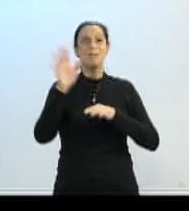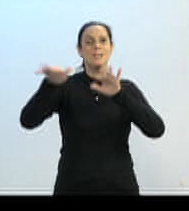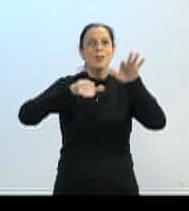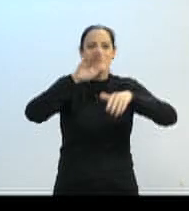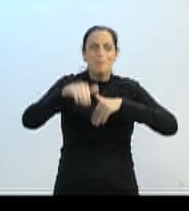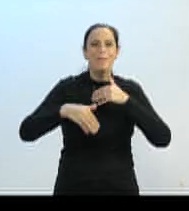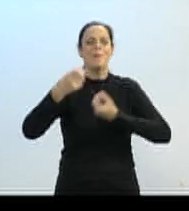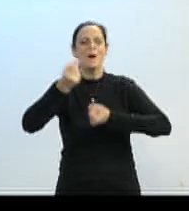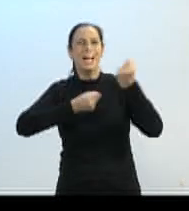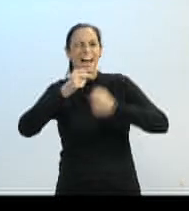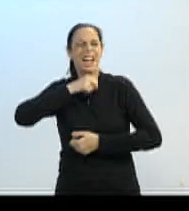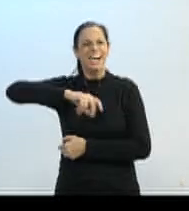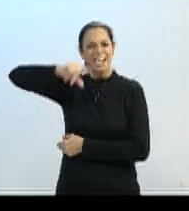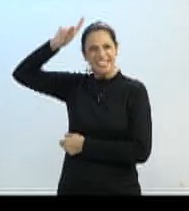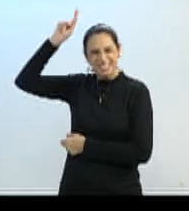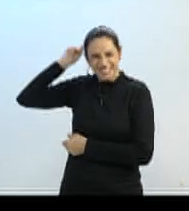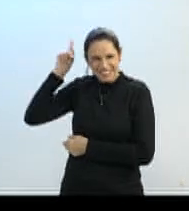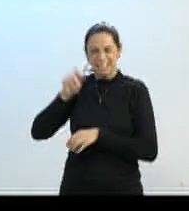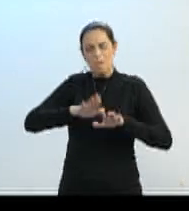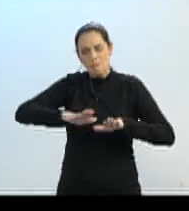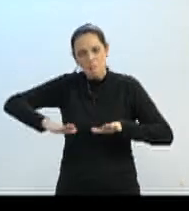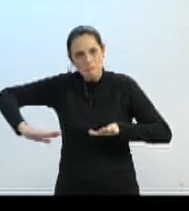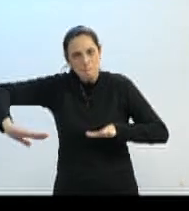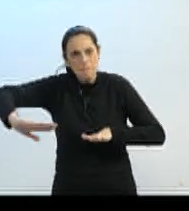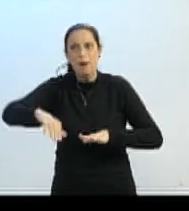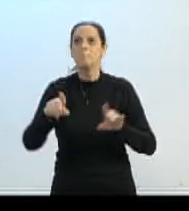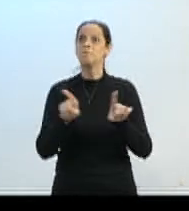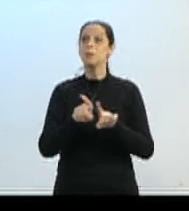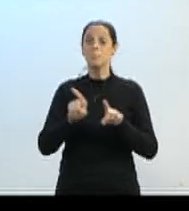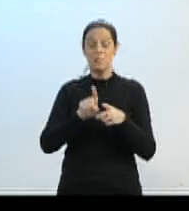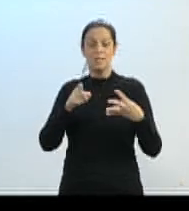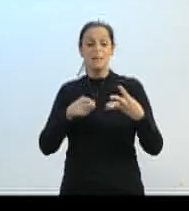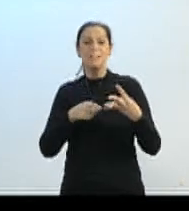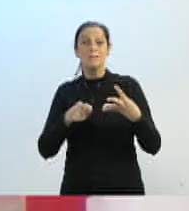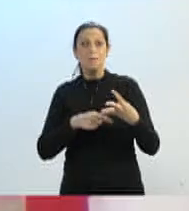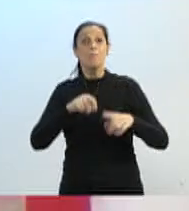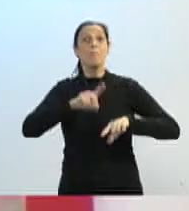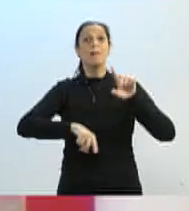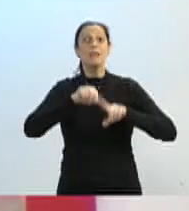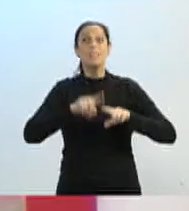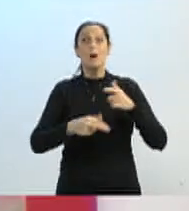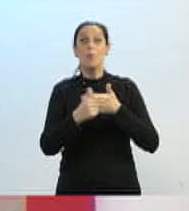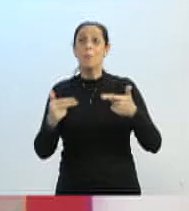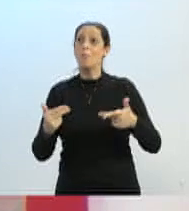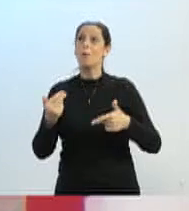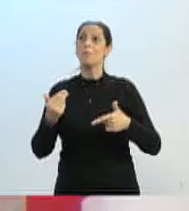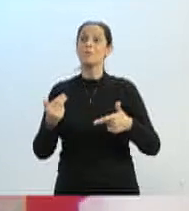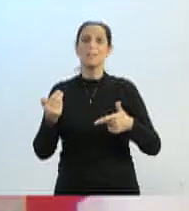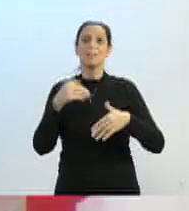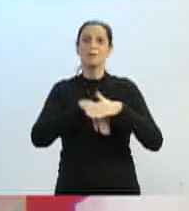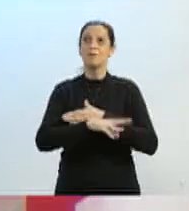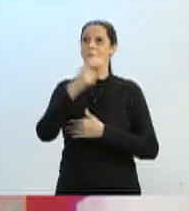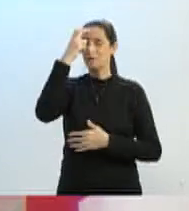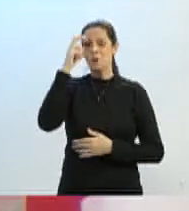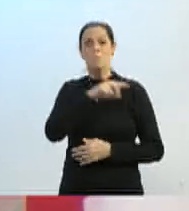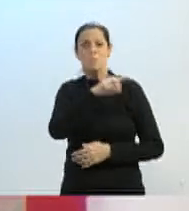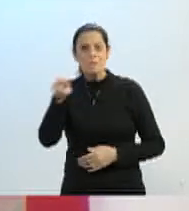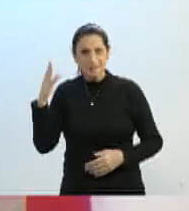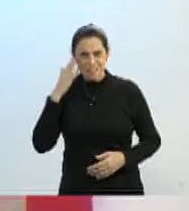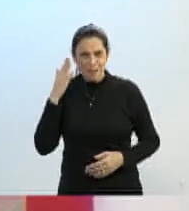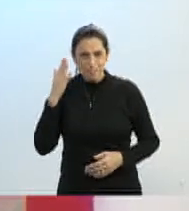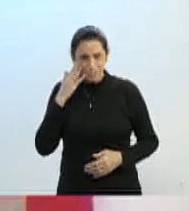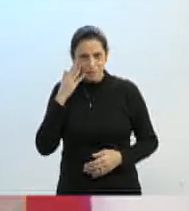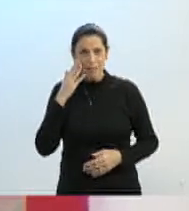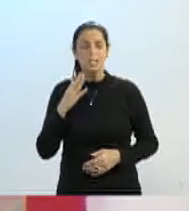antigos. Nós temos patrimônio material e imaterial. Gente, eu quero dizer para vocês uma coisa que a gente nunca disse aqui. Vocês sabiam que